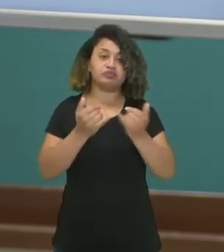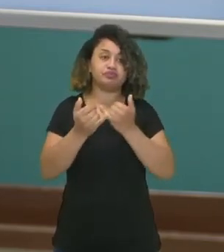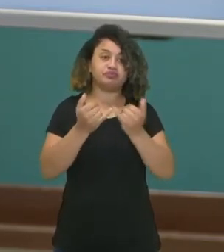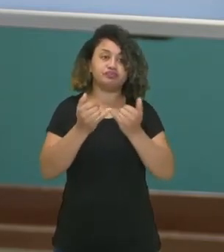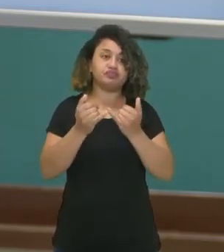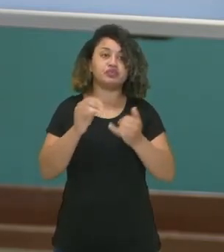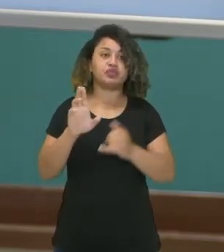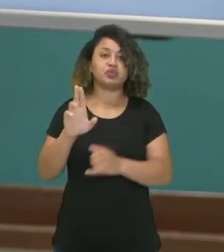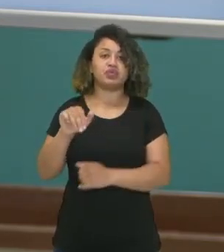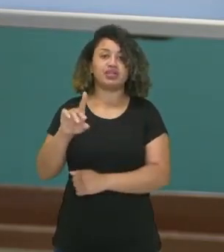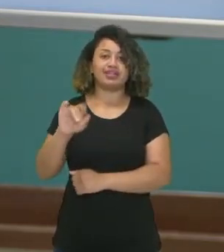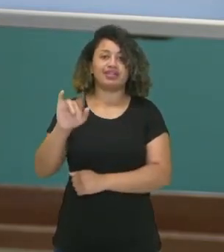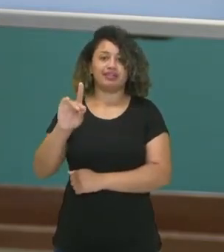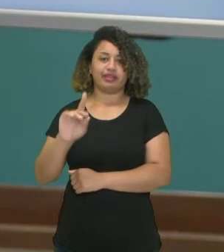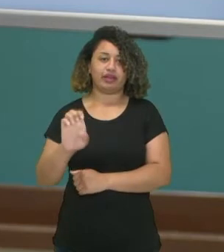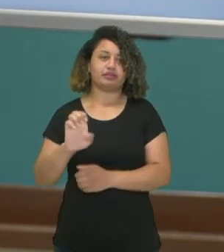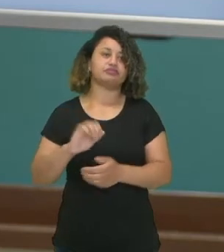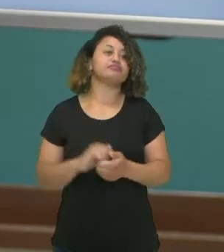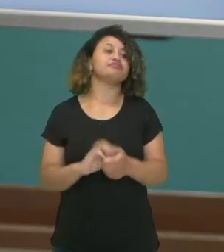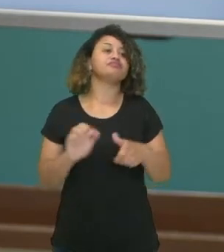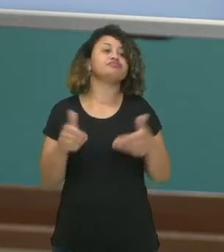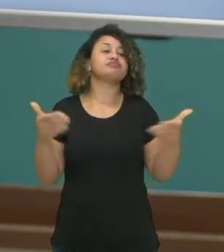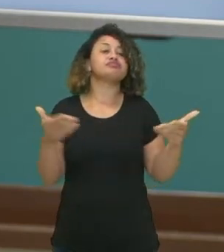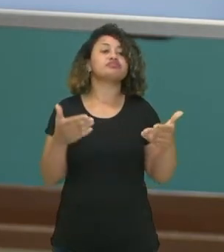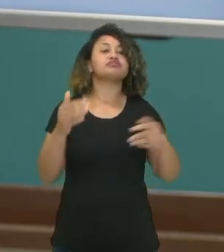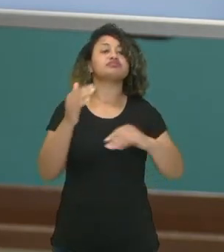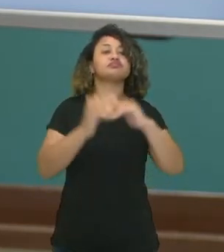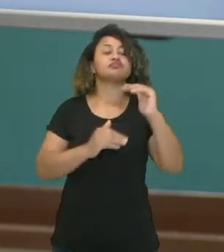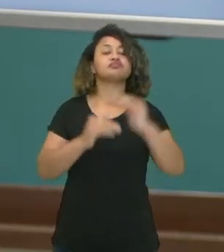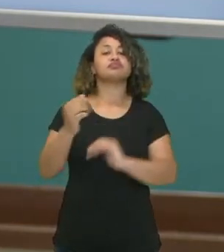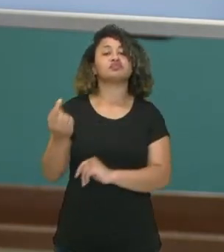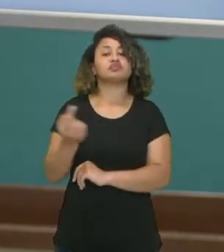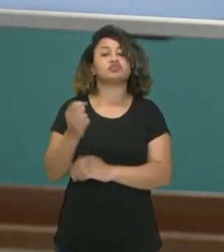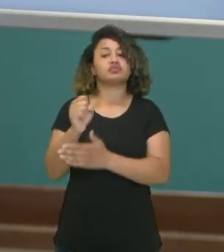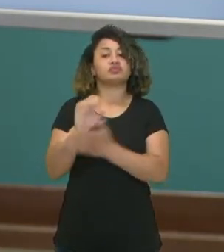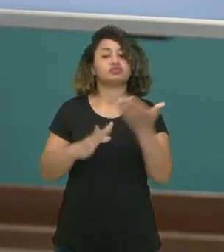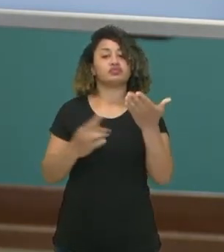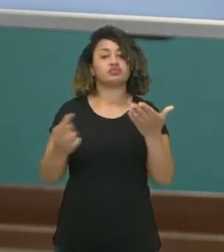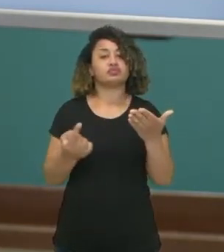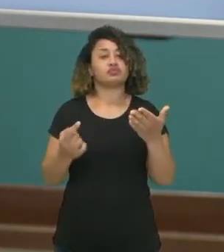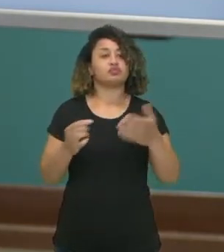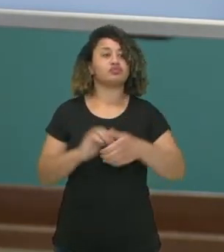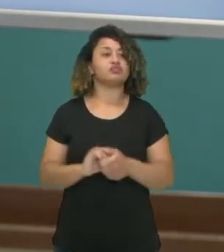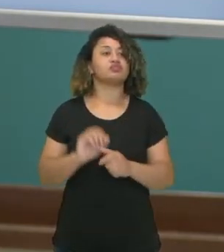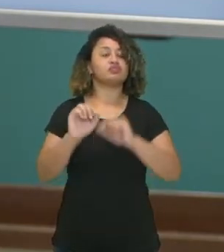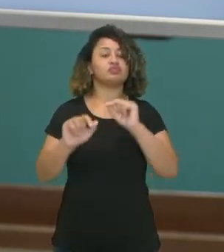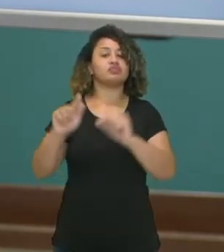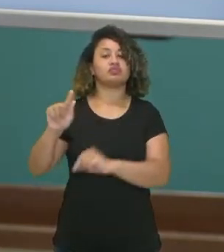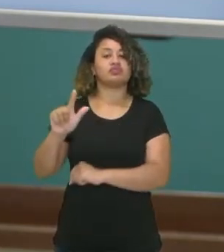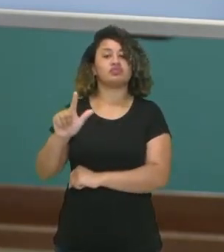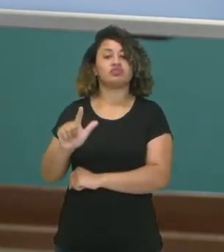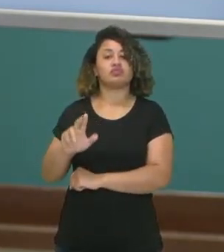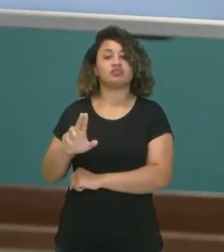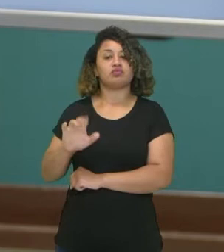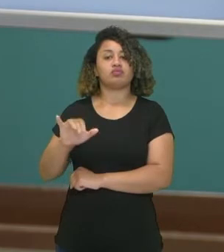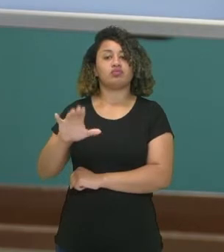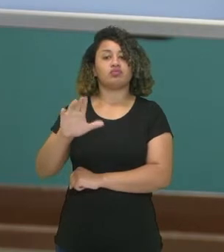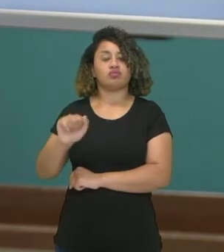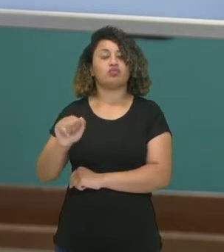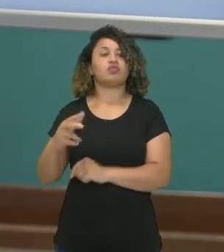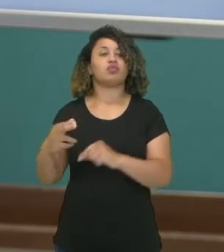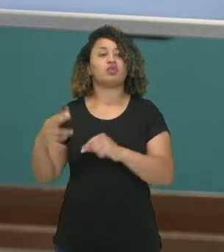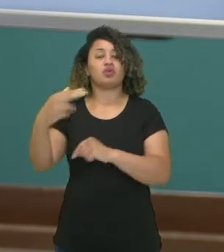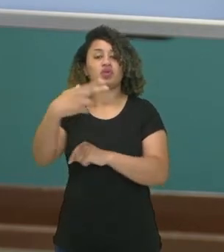Então, vamos agora para o praticando 1. Veja, Gláucia recortou 2 pedaços